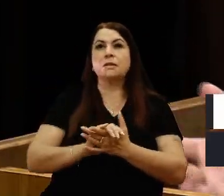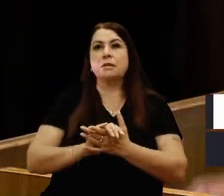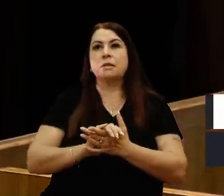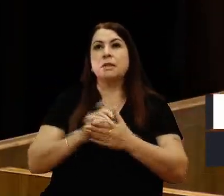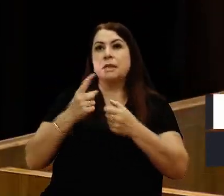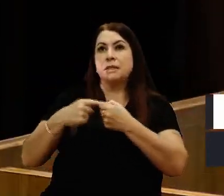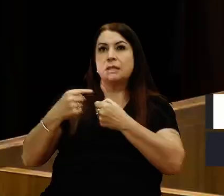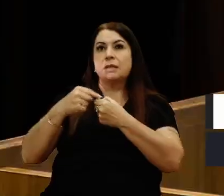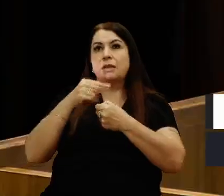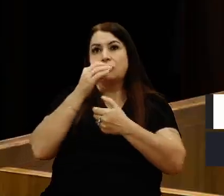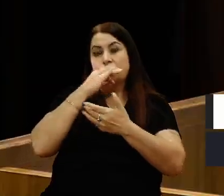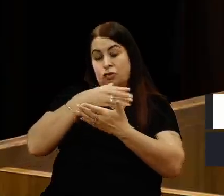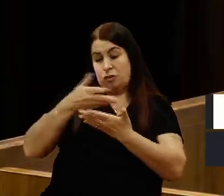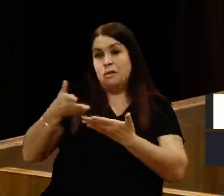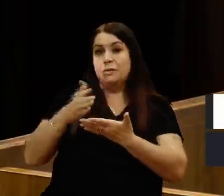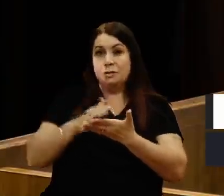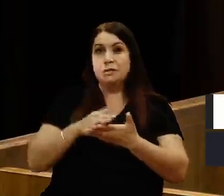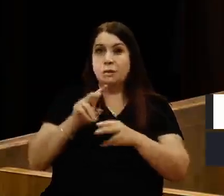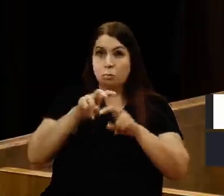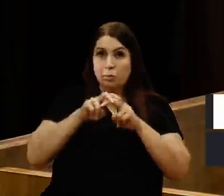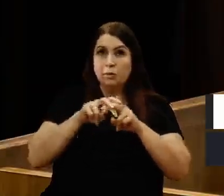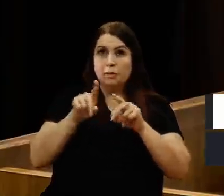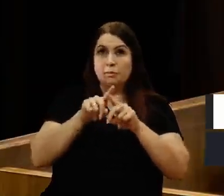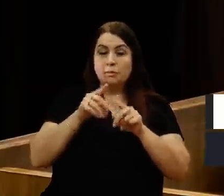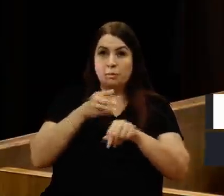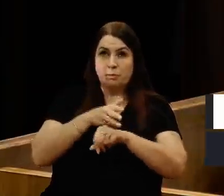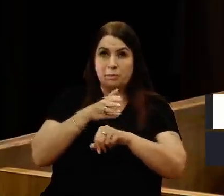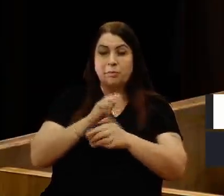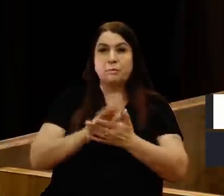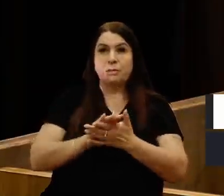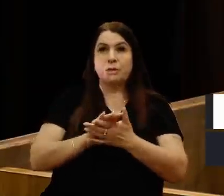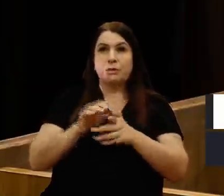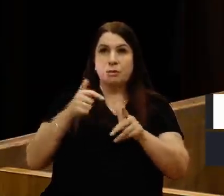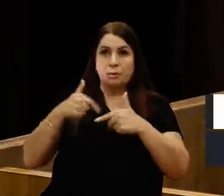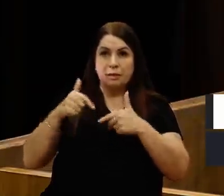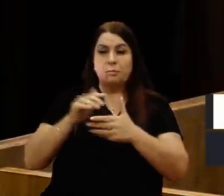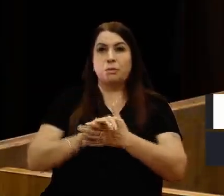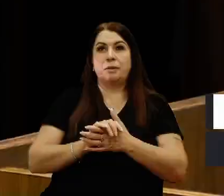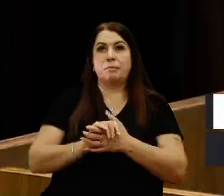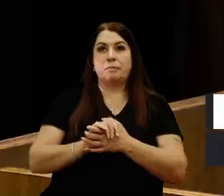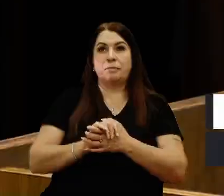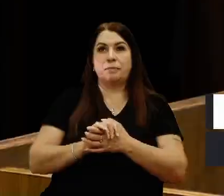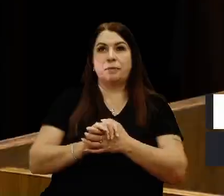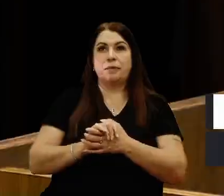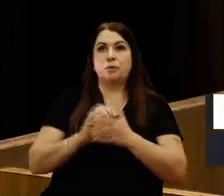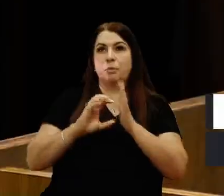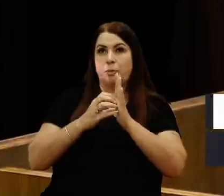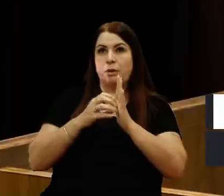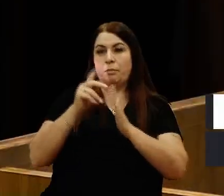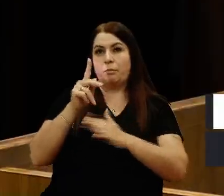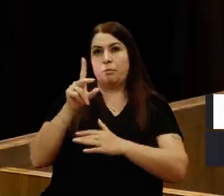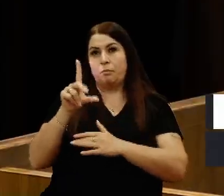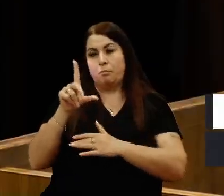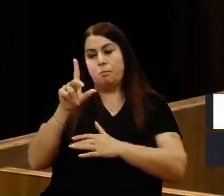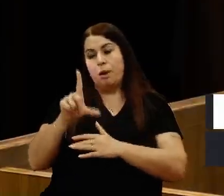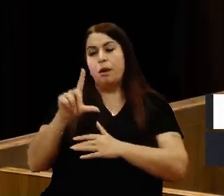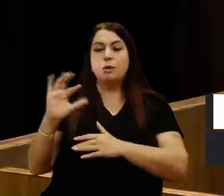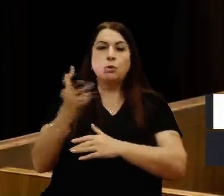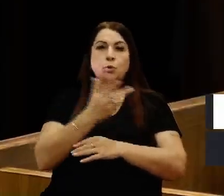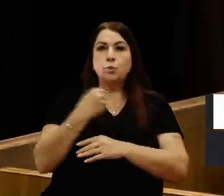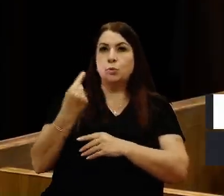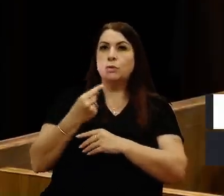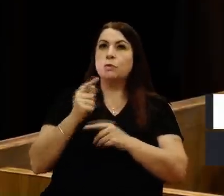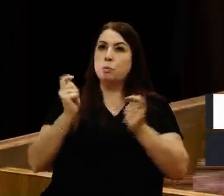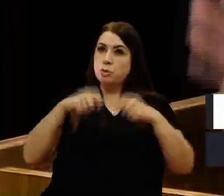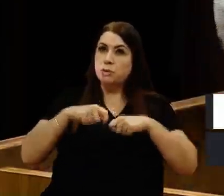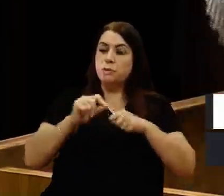na cidade de Caxias do Sul, e por isso também pela sua participação, o trabalho e da sua bancada do PL também, de todos e todas, foi